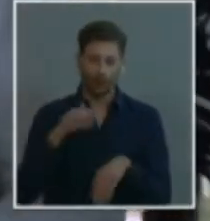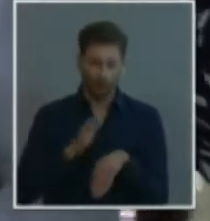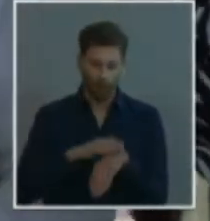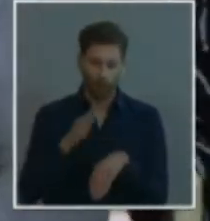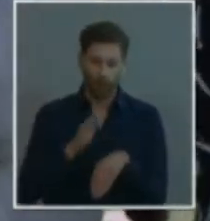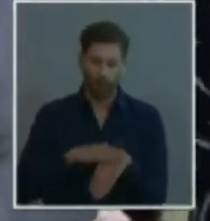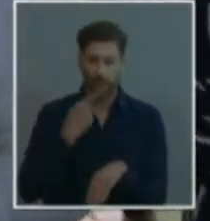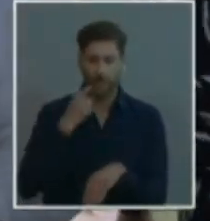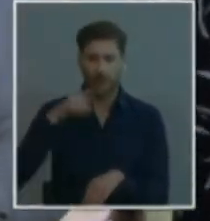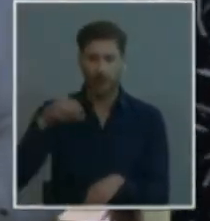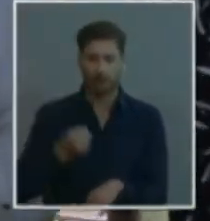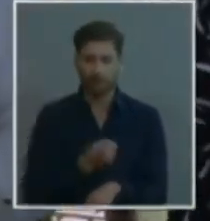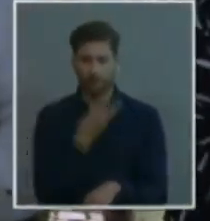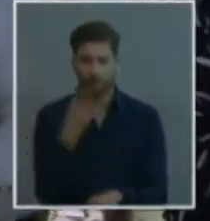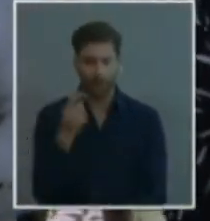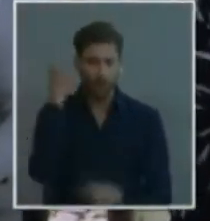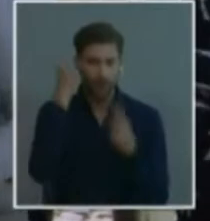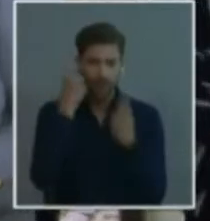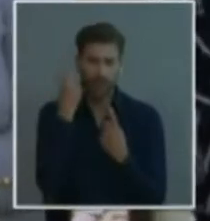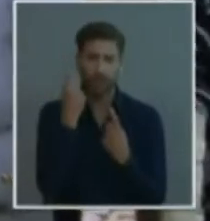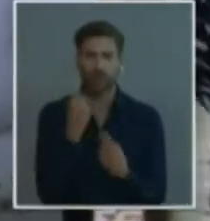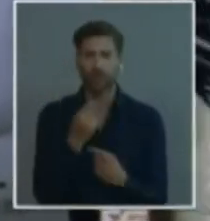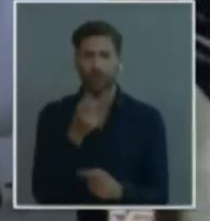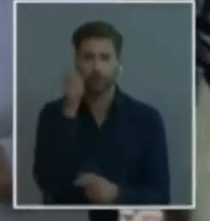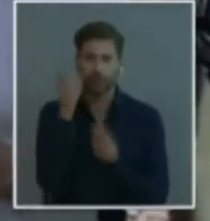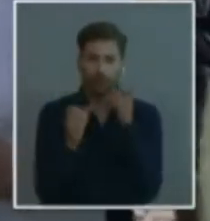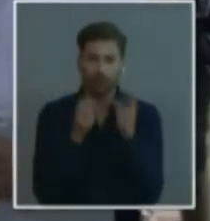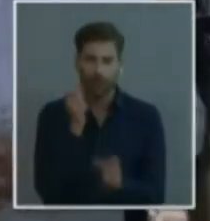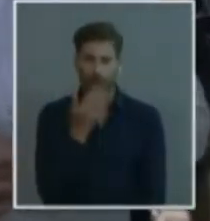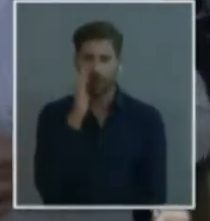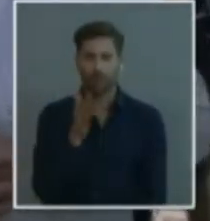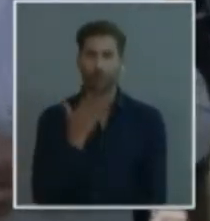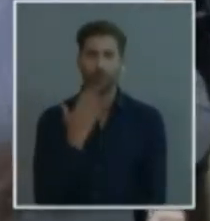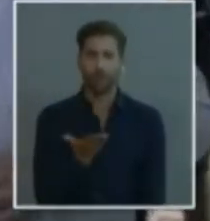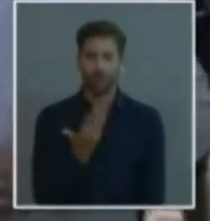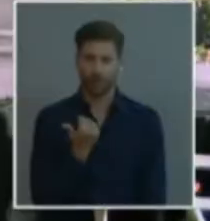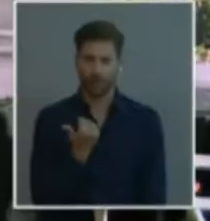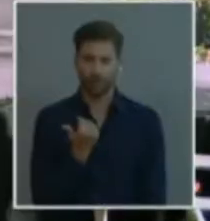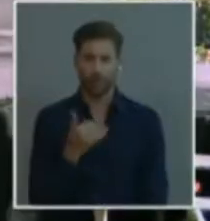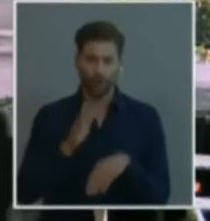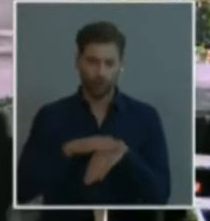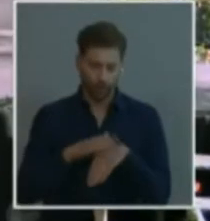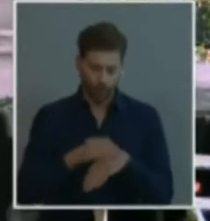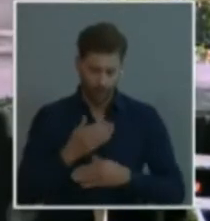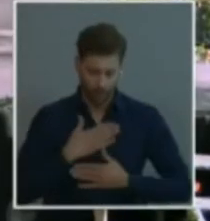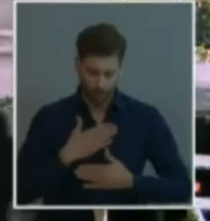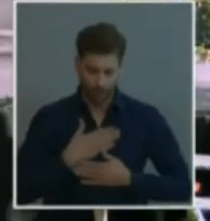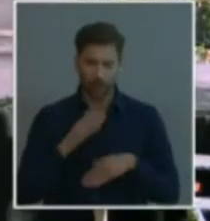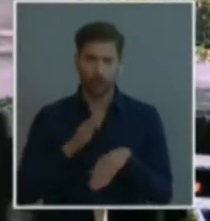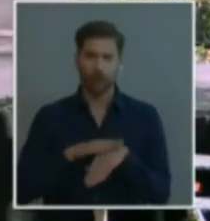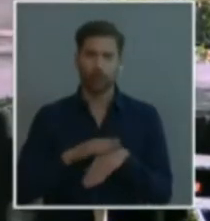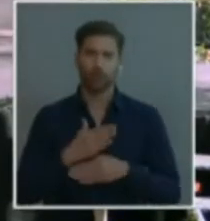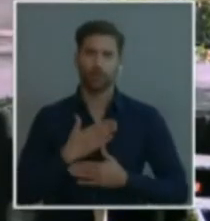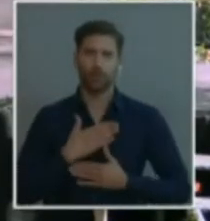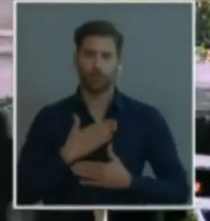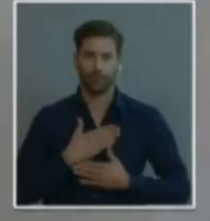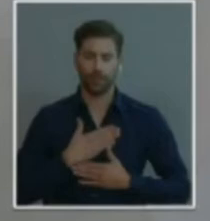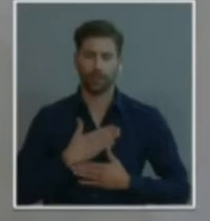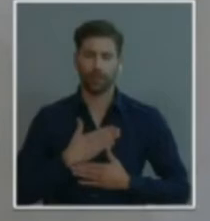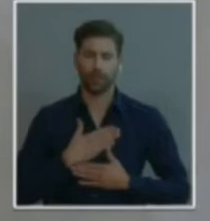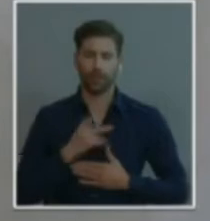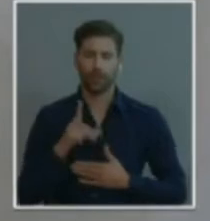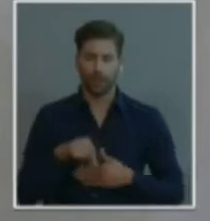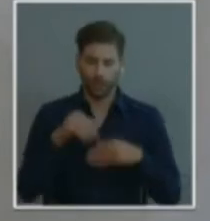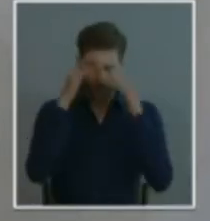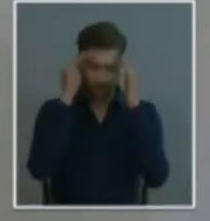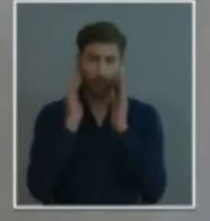muitas vezes por pensamentos, palavras, atos e omissões, por minha culpa, minha tão grande culpa,